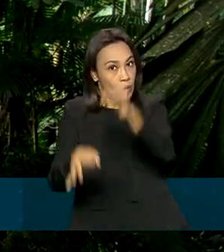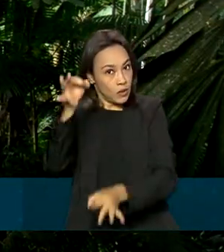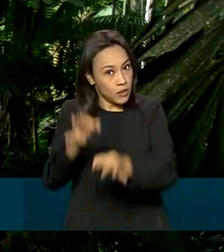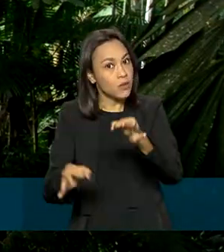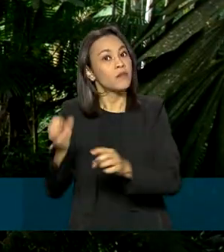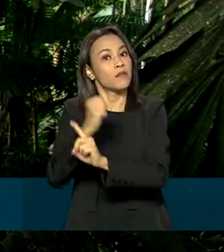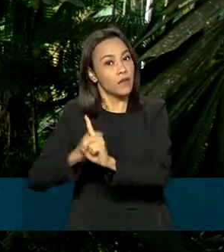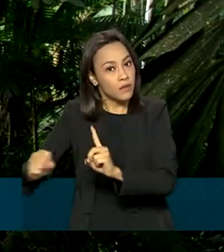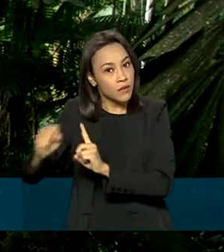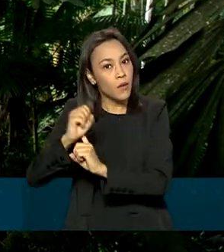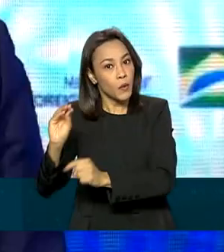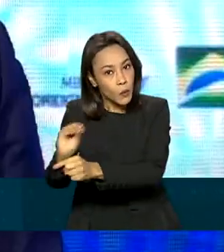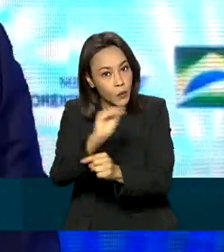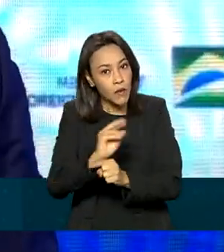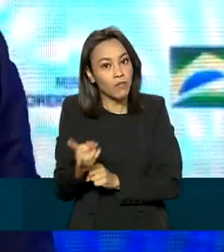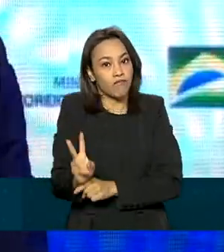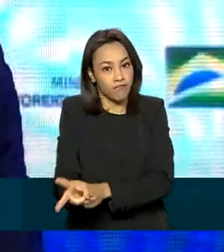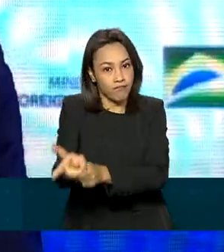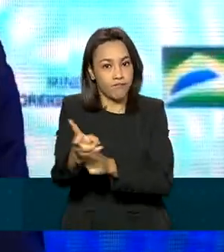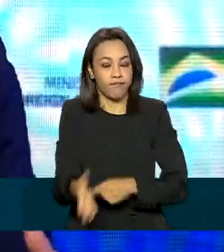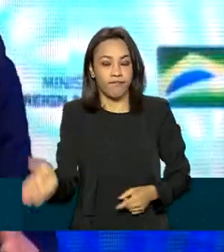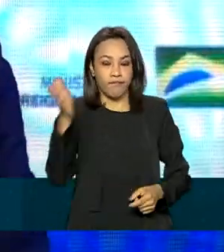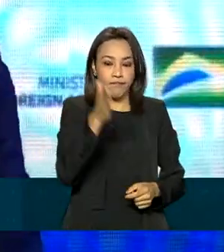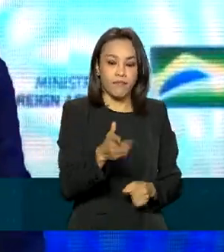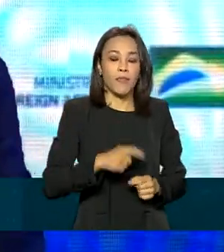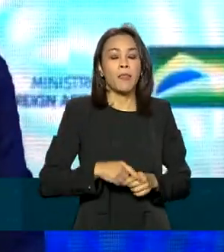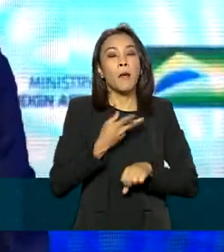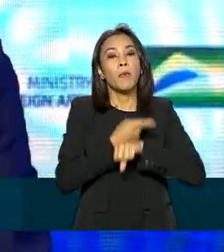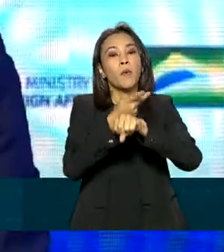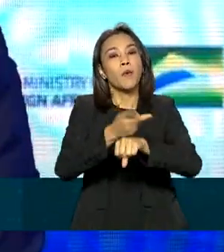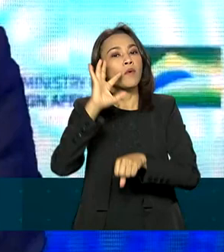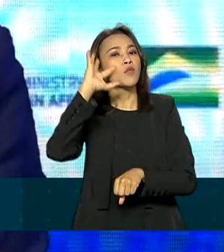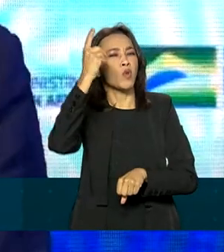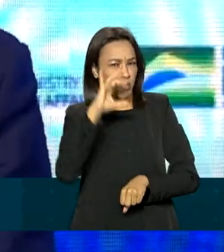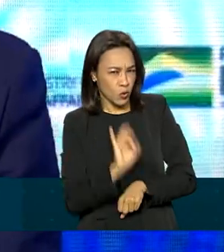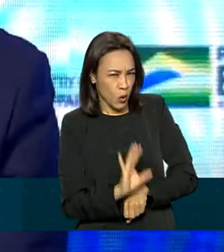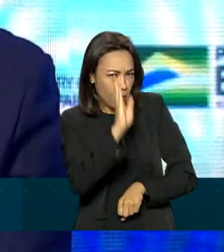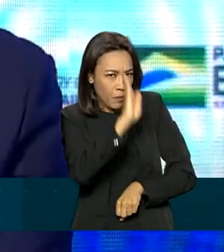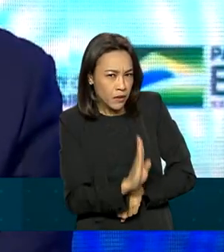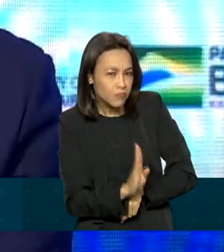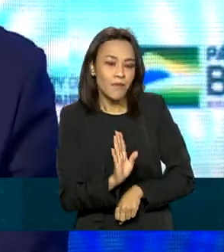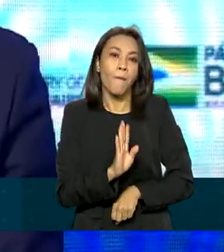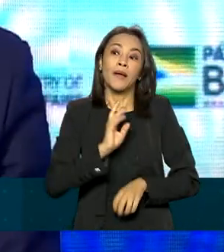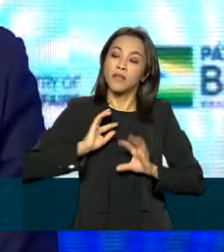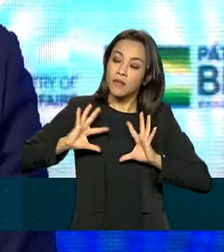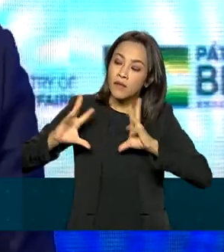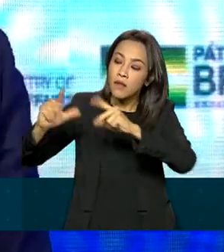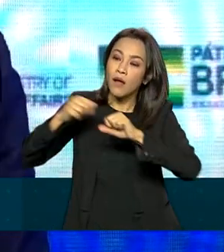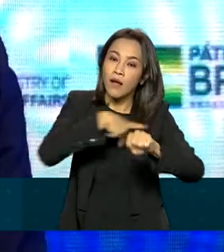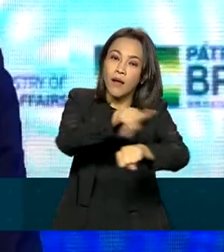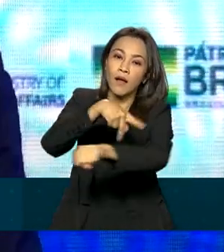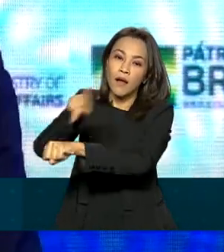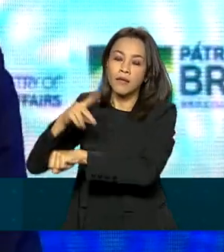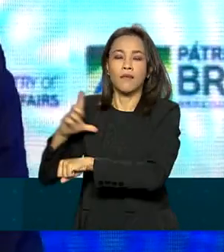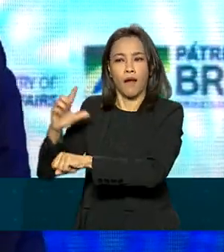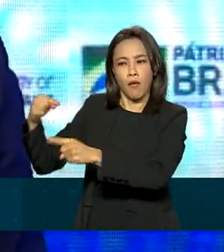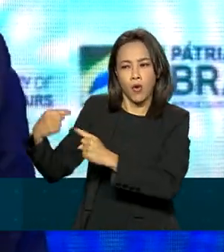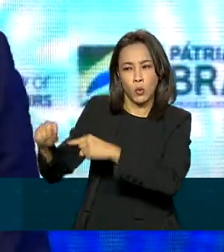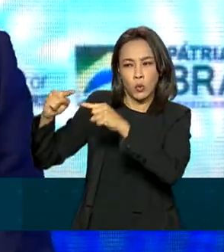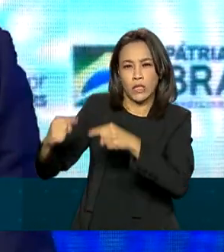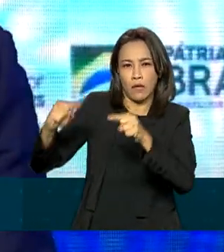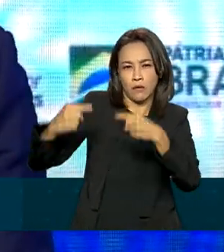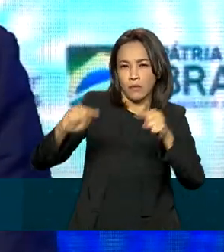preservação do meio ambiente. Achar uma solução não só para o Brasil, mas uma solução que atenda a todos os países que têm vários desafios